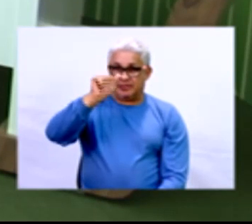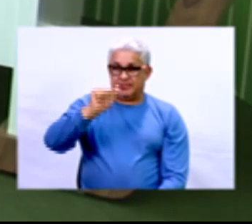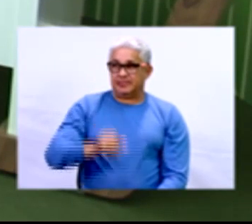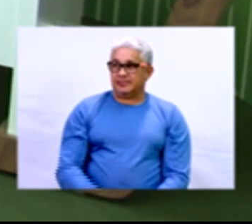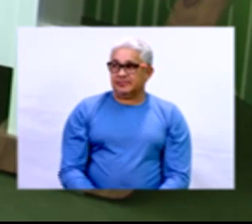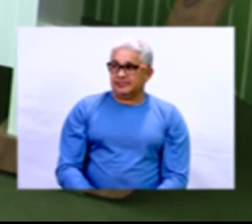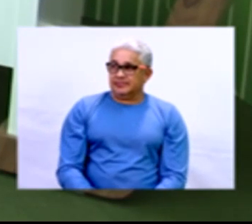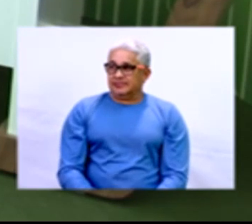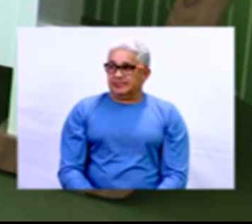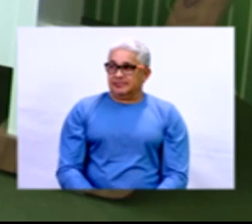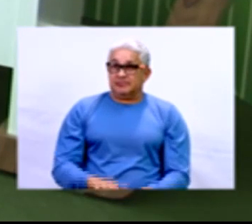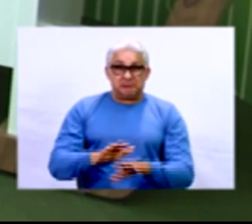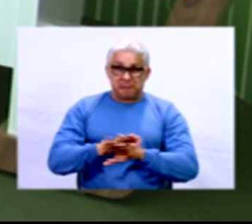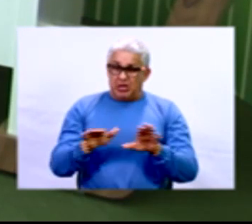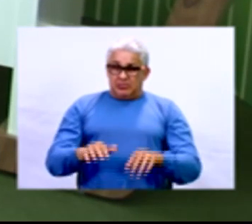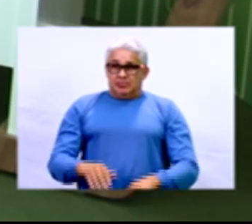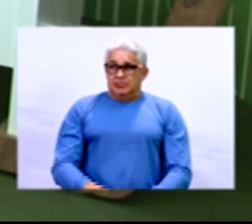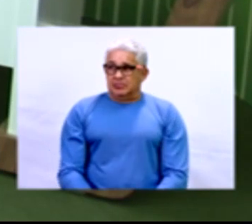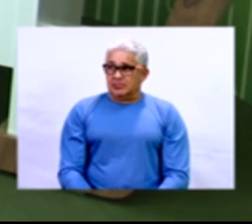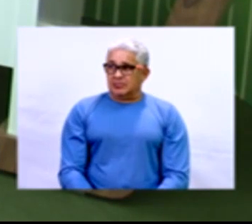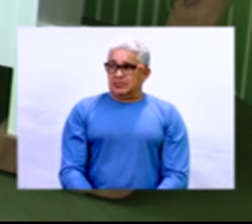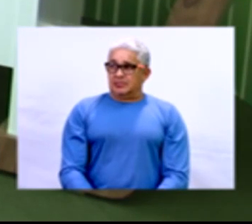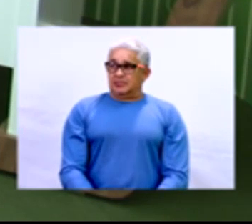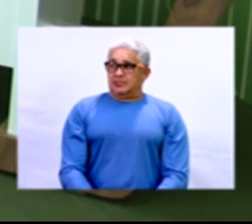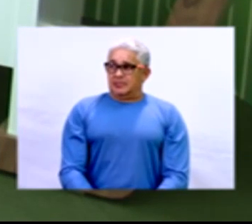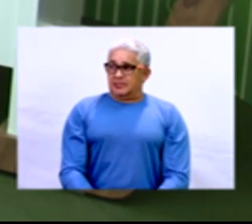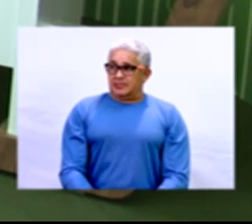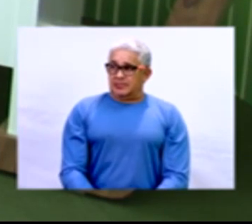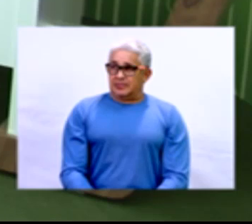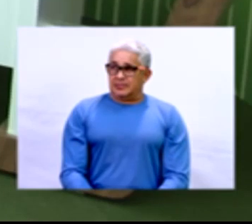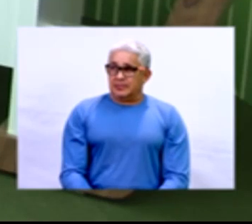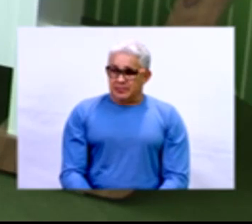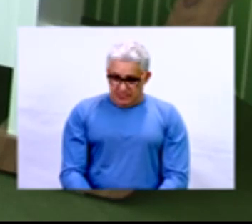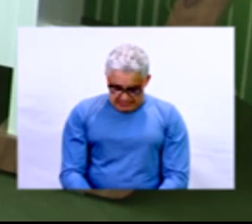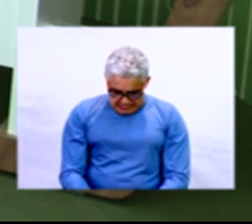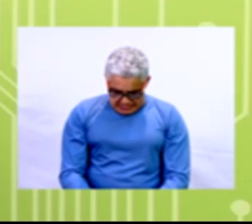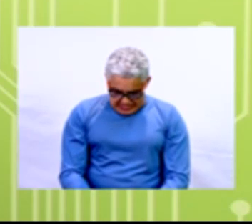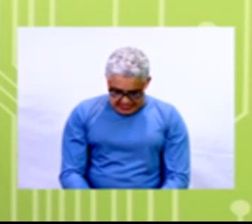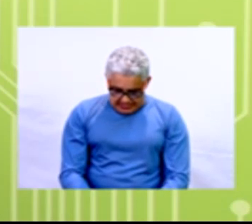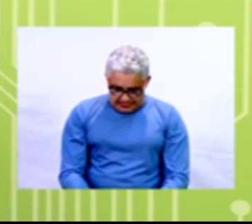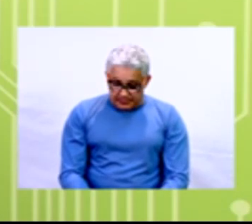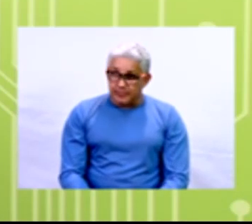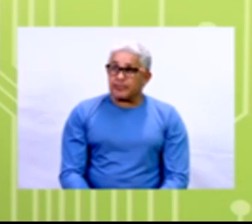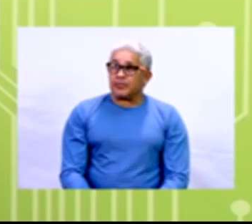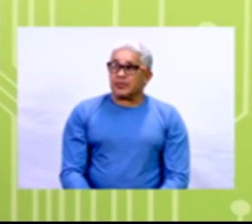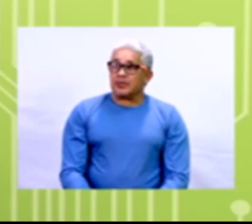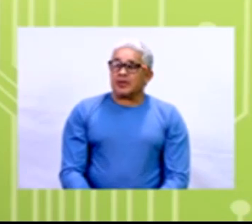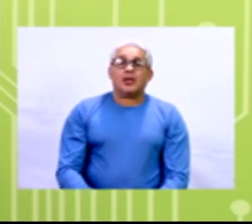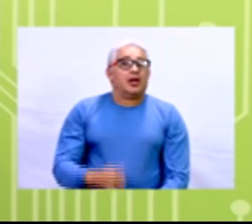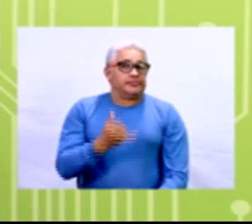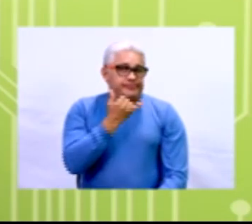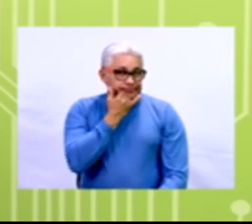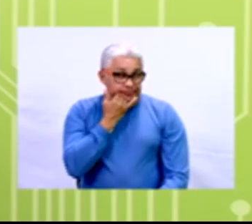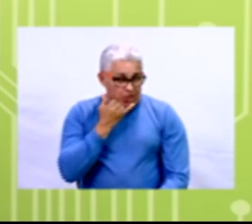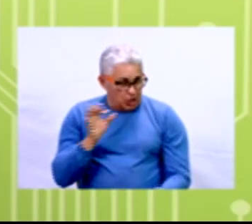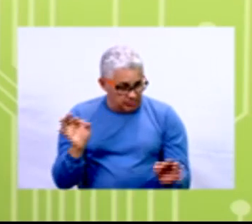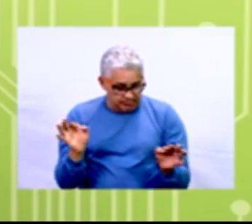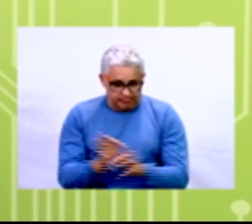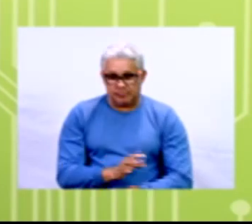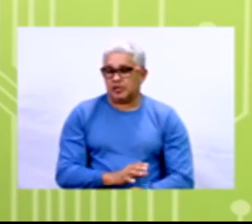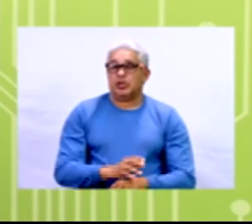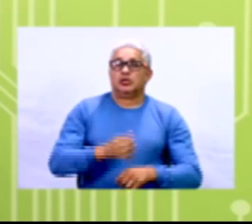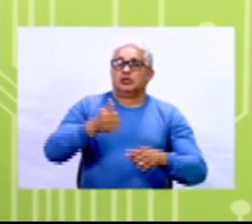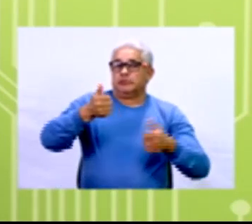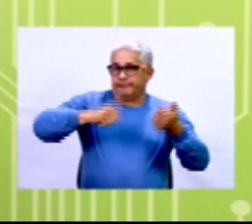professor. Por enquanto é isso que temos. Bom, então, com as desculpas dadas, as correções